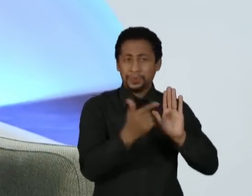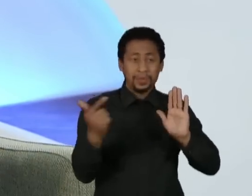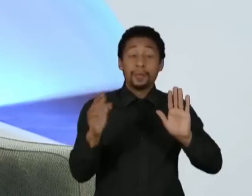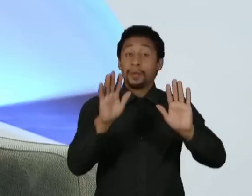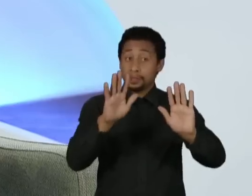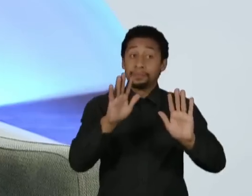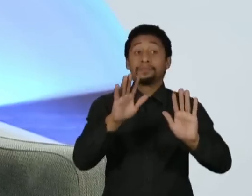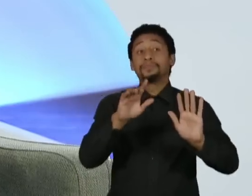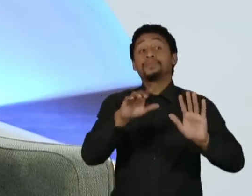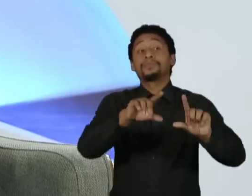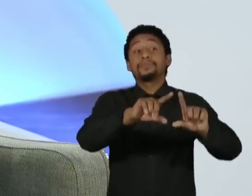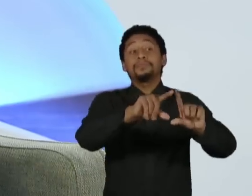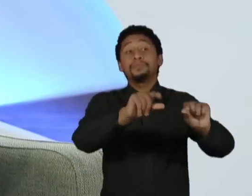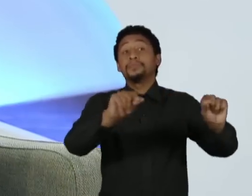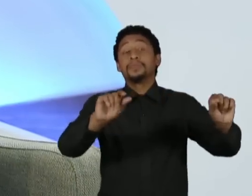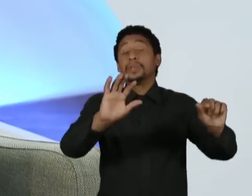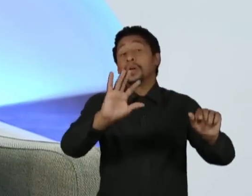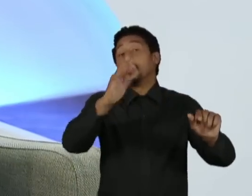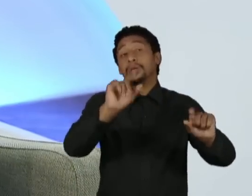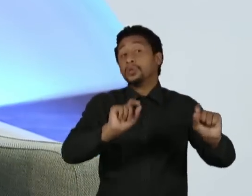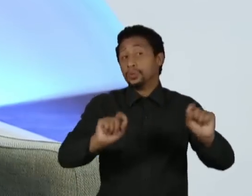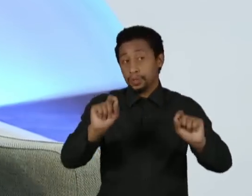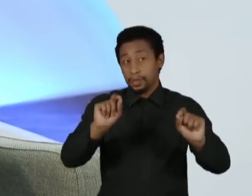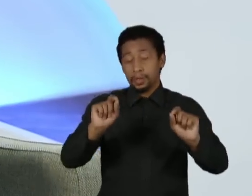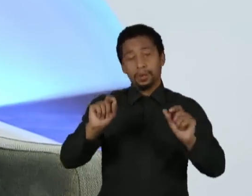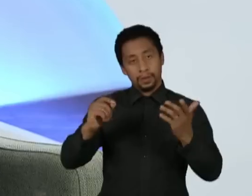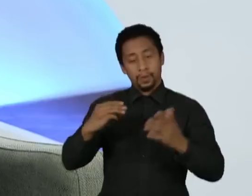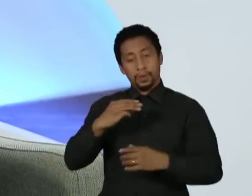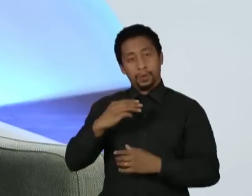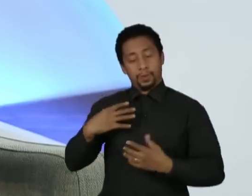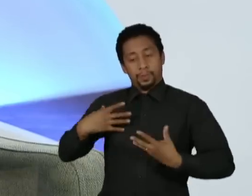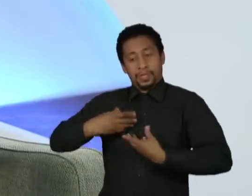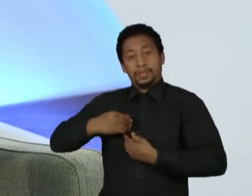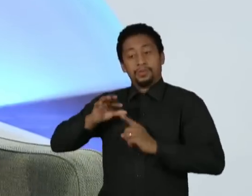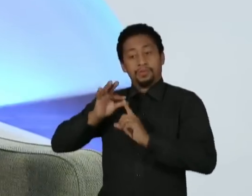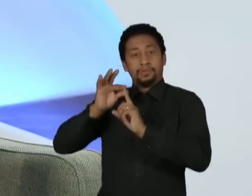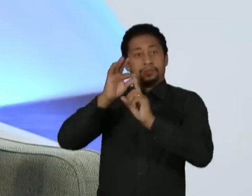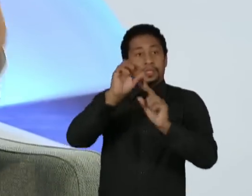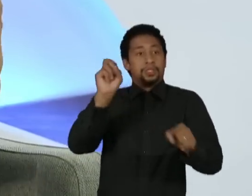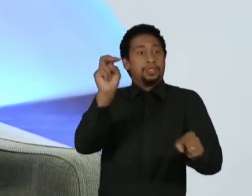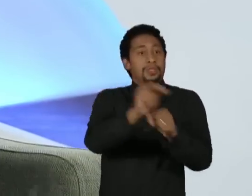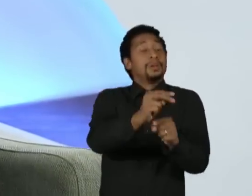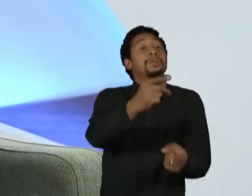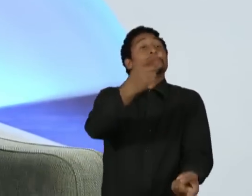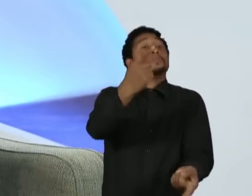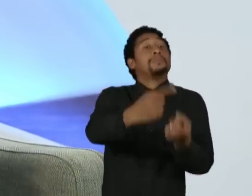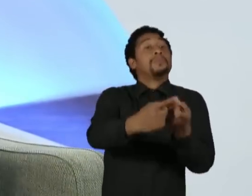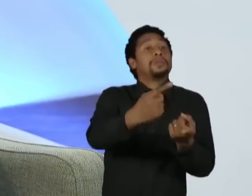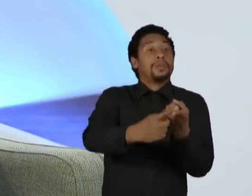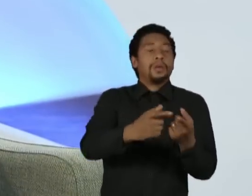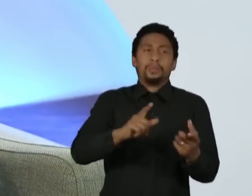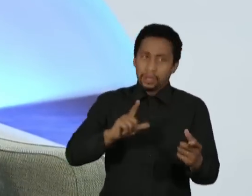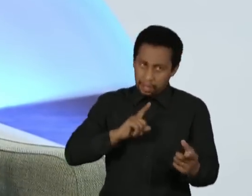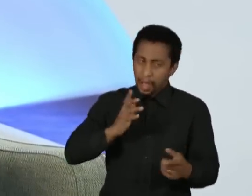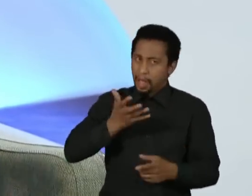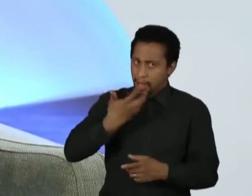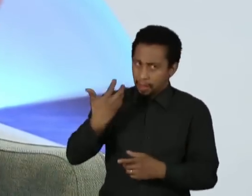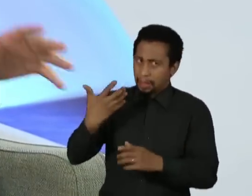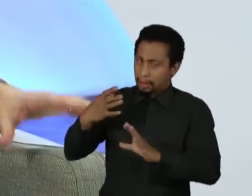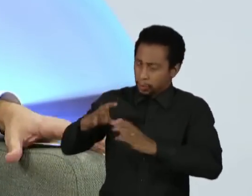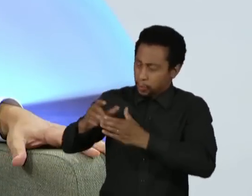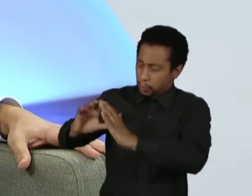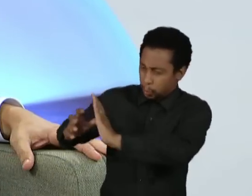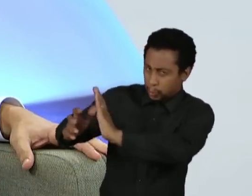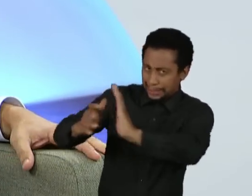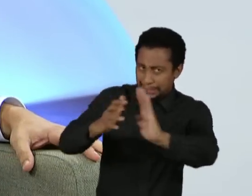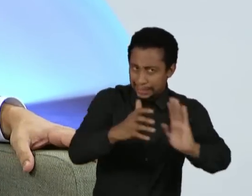chega ao Tribunal Superior não só porque ele é indicado por um presidente, mas porque ele é apoiado por uma série de grandes partidos políticos e figurões da nossa República. E